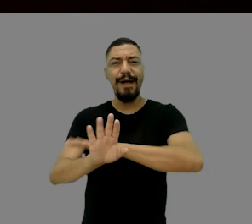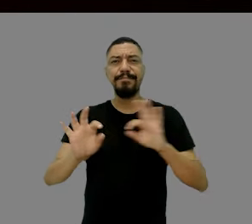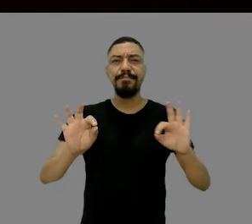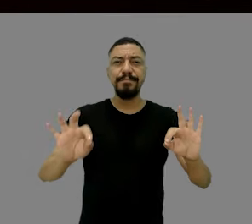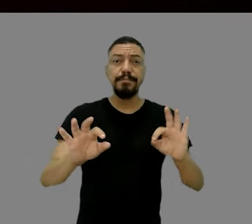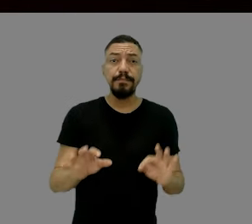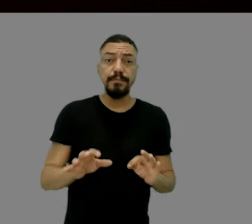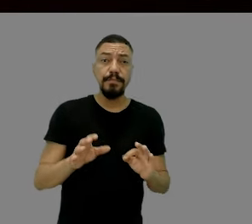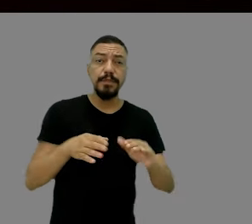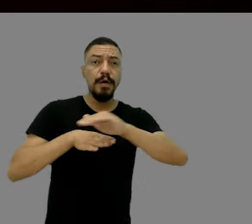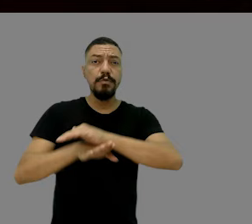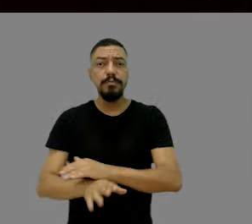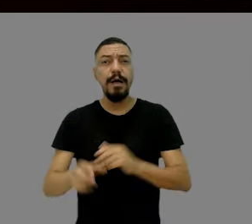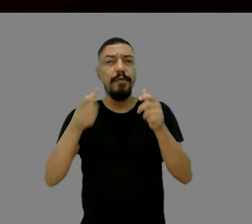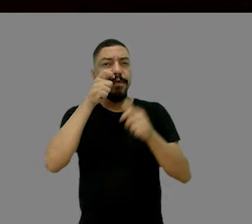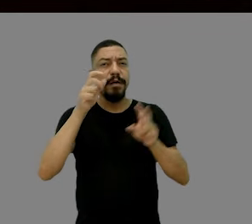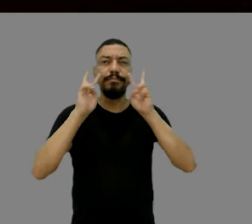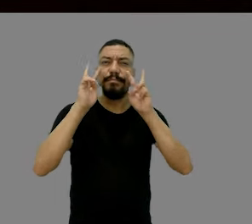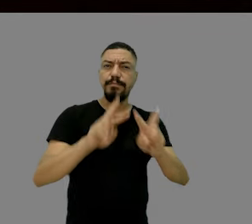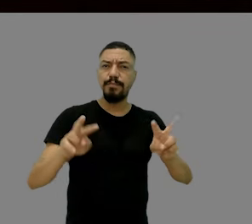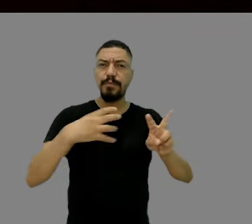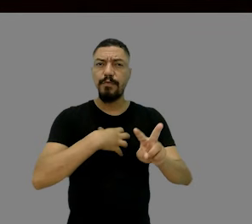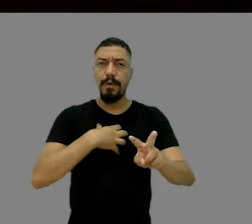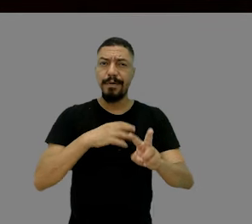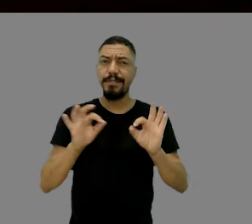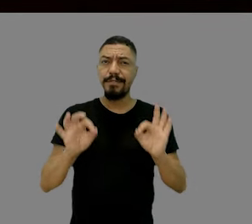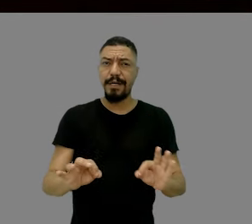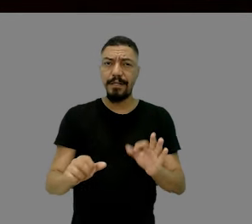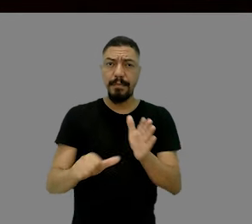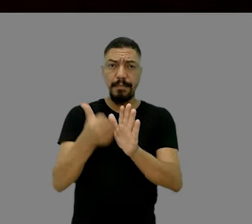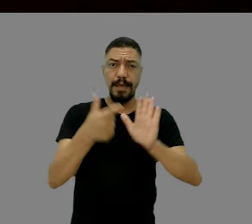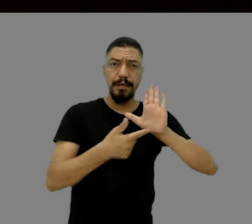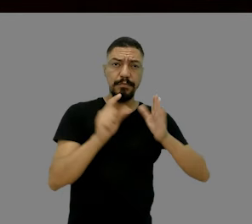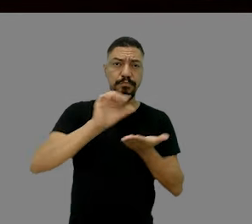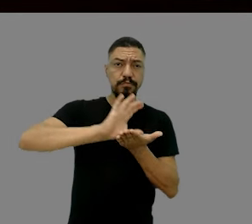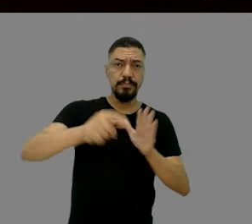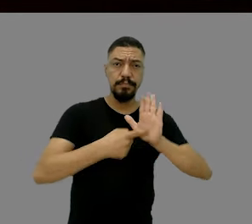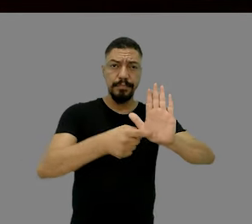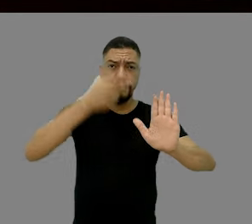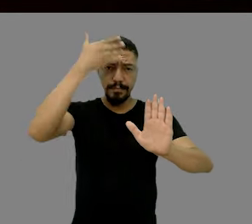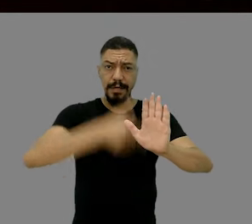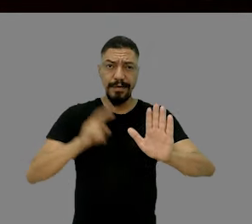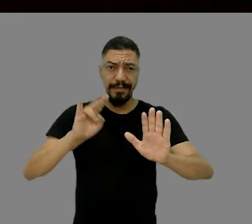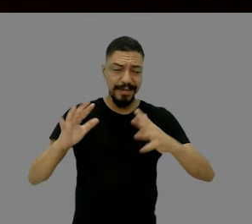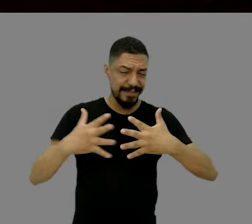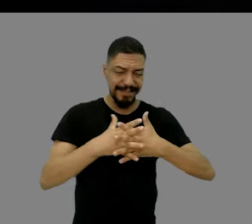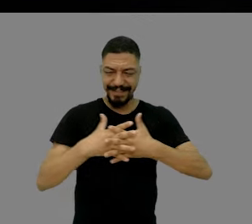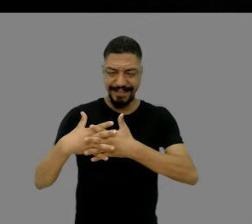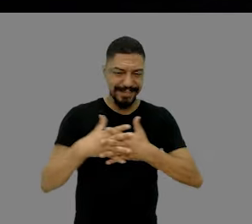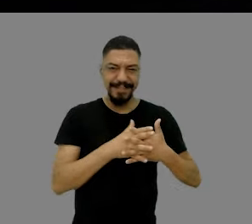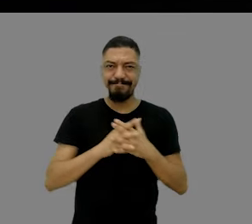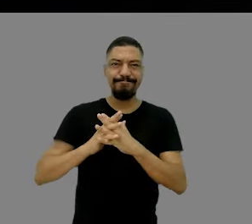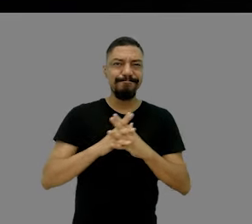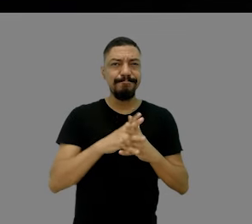de contas você vai se atrapalhar um pouquinho olhando ali o KNAI e depois você já bate o olho e fala, putz, esse KNAI está errado.